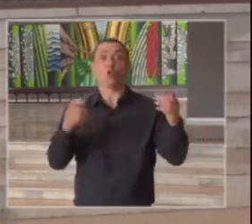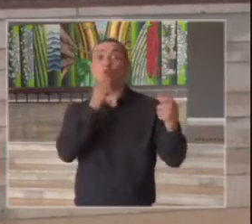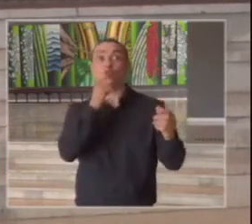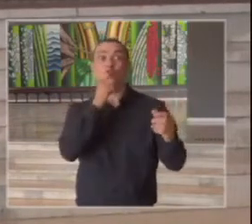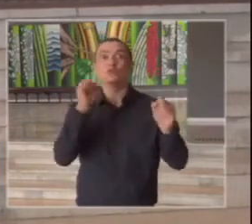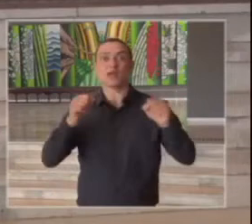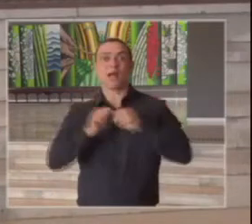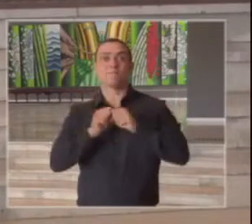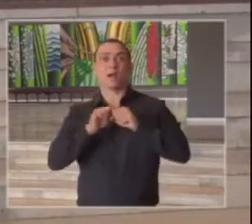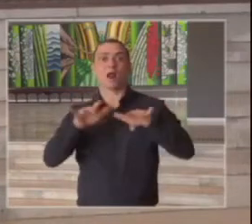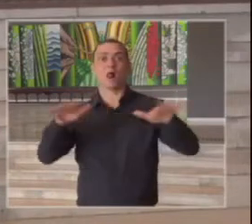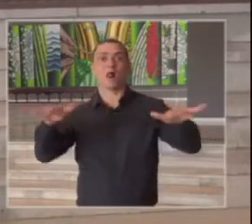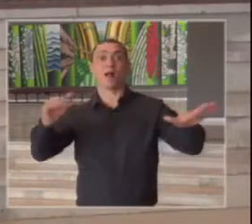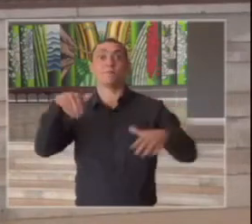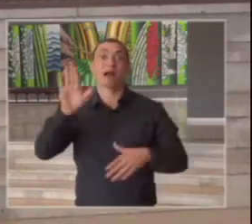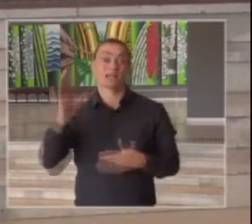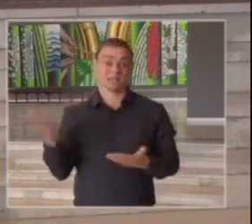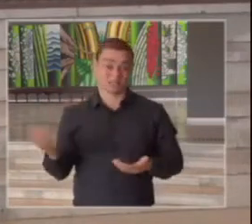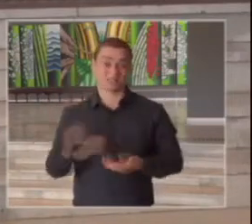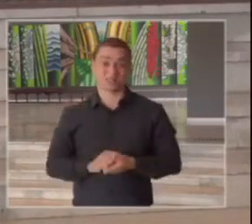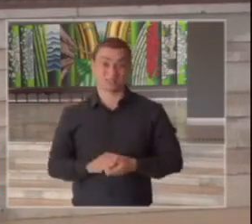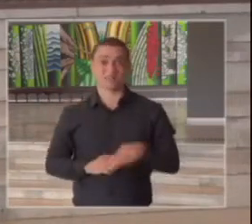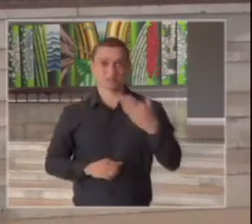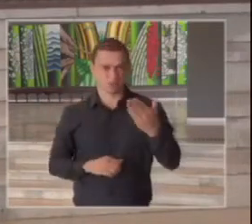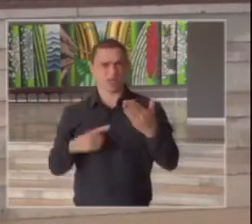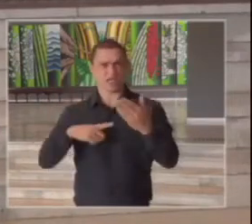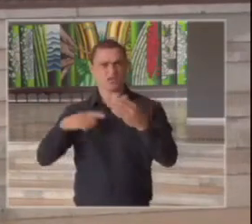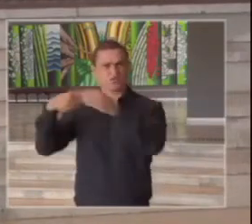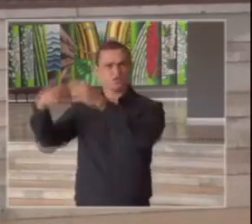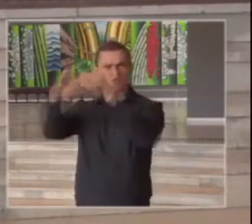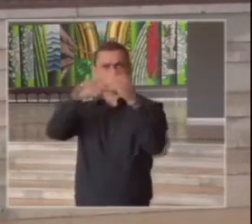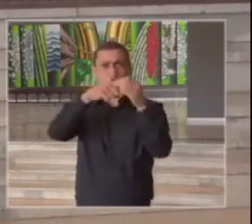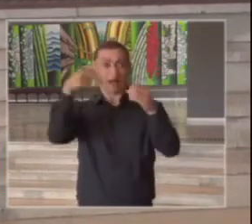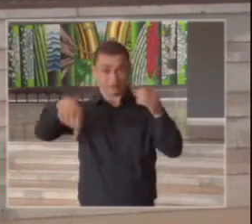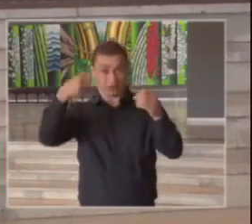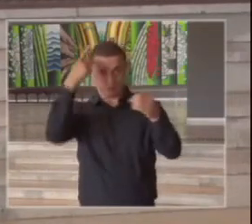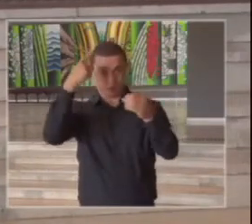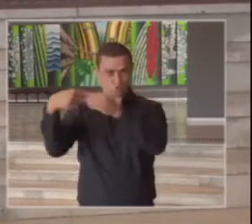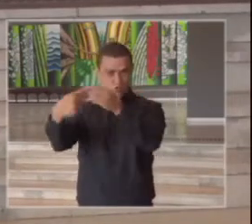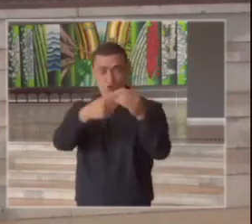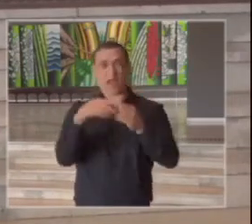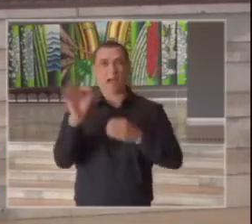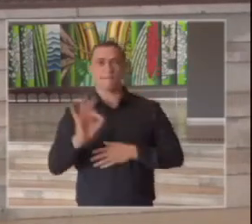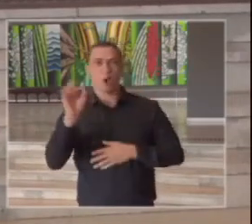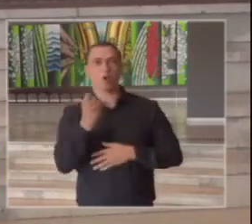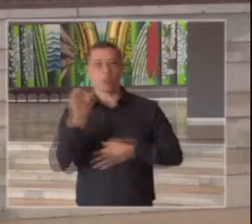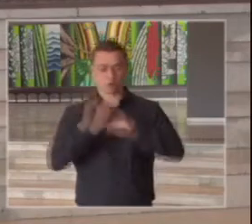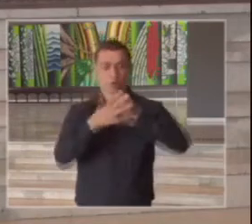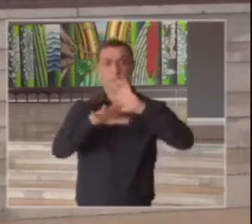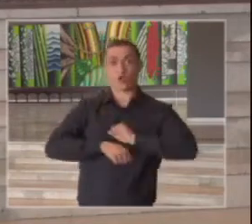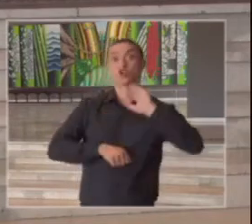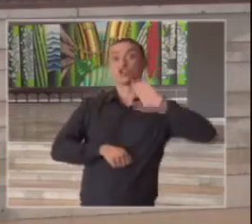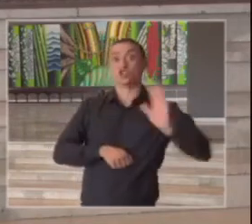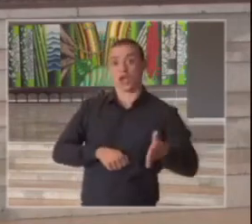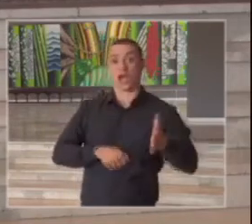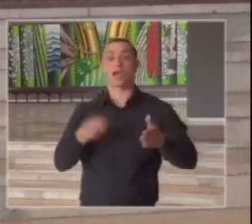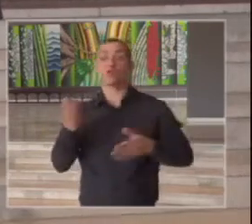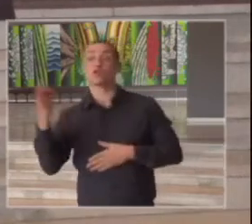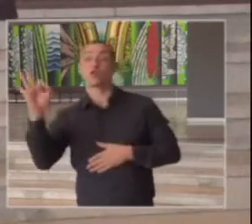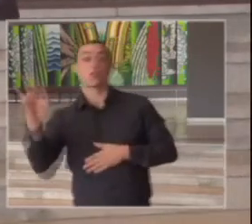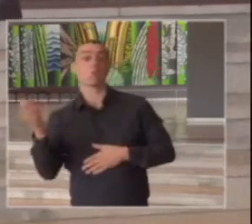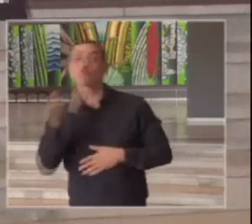crescimento da epidemia então existem muitas cidades do interior por exemplo que essa porcentagem de pessoas já infectadas